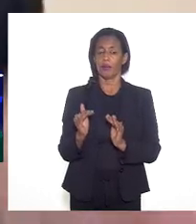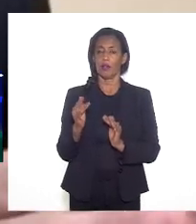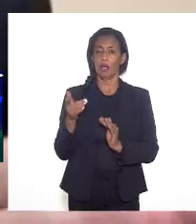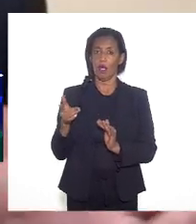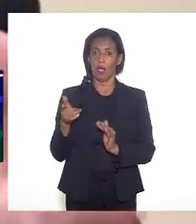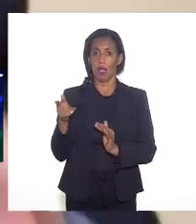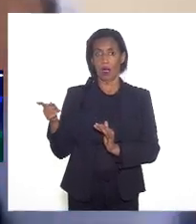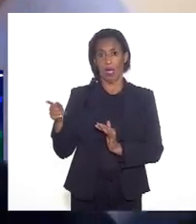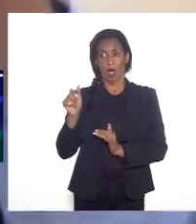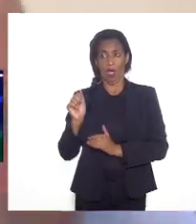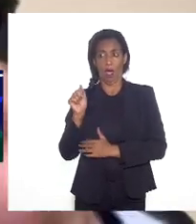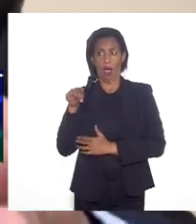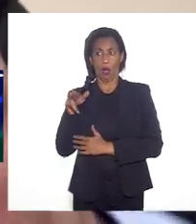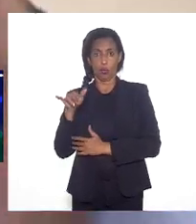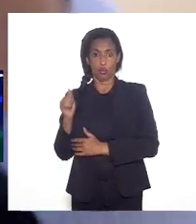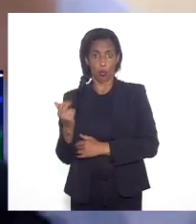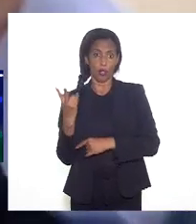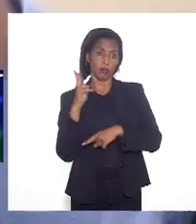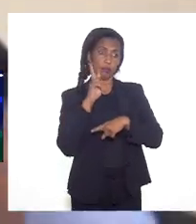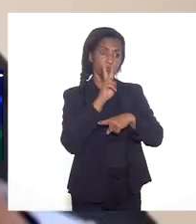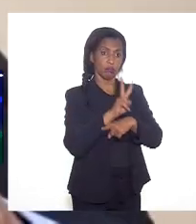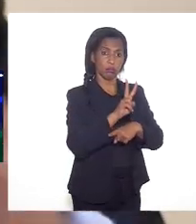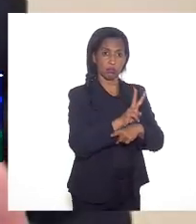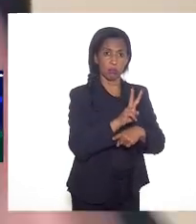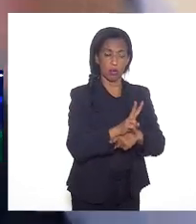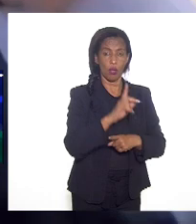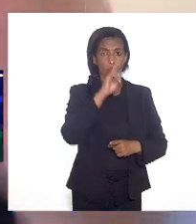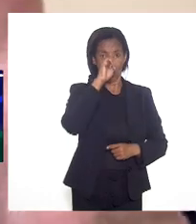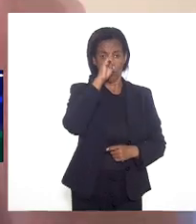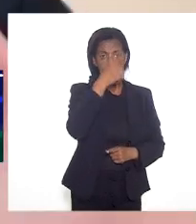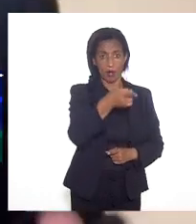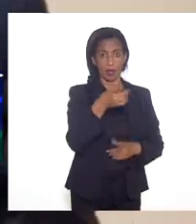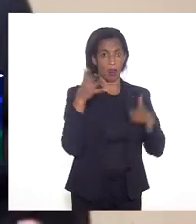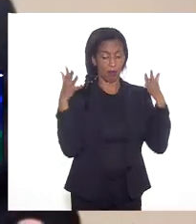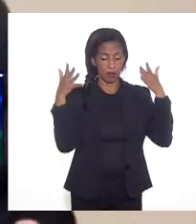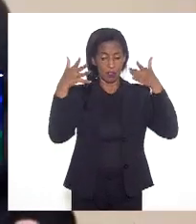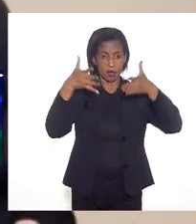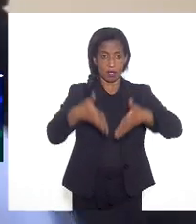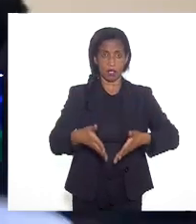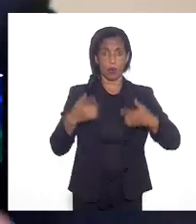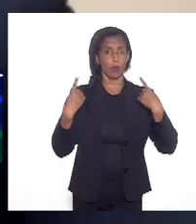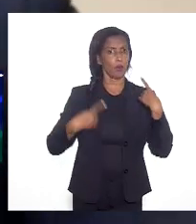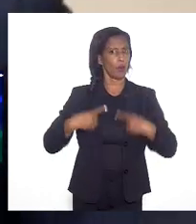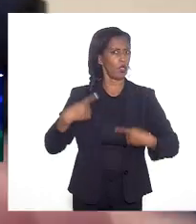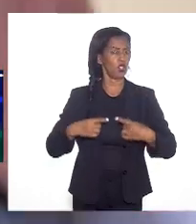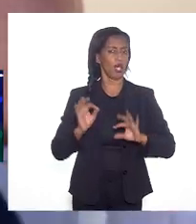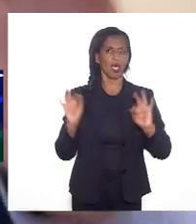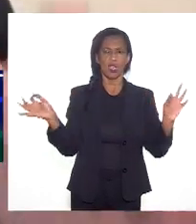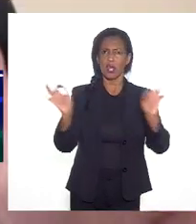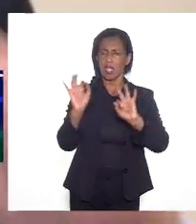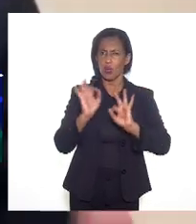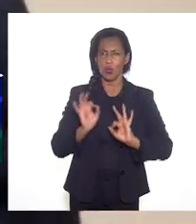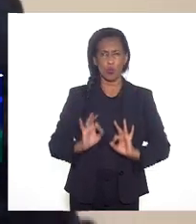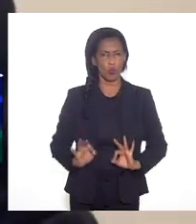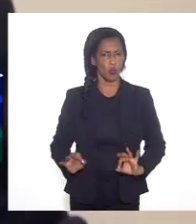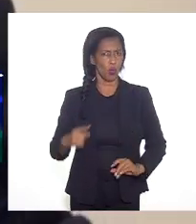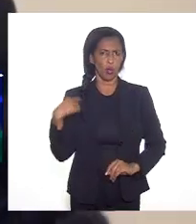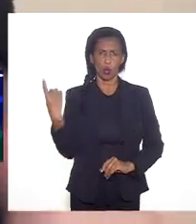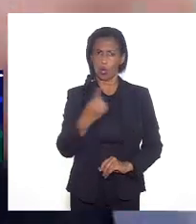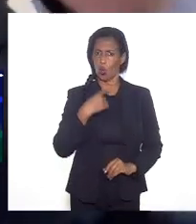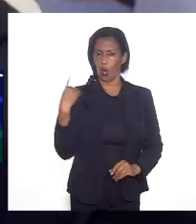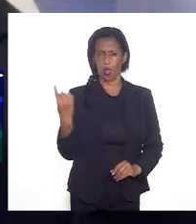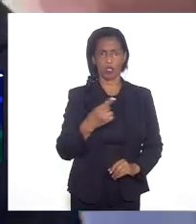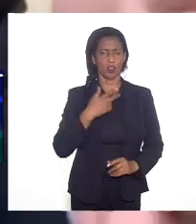a intenção da autora, defender uma ideia mais central. É por isso esse é o teor. Em nenhum momento nós estamos tratando